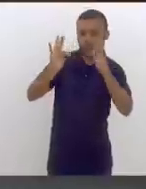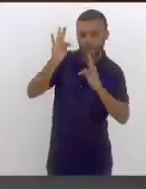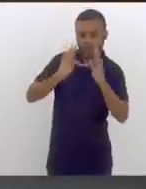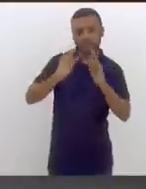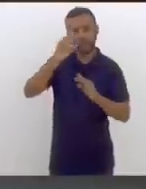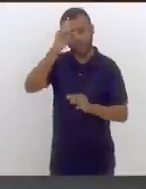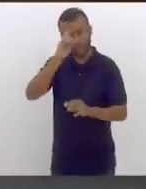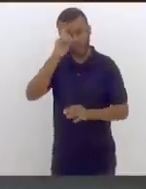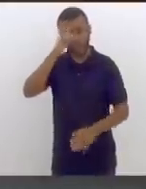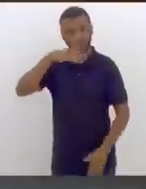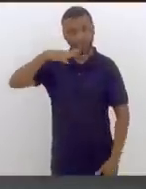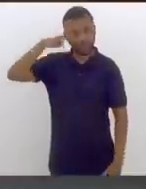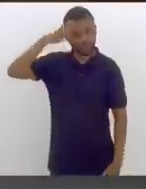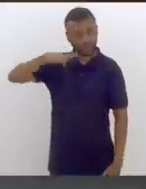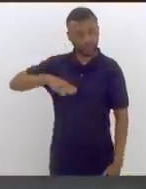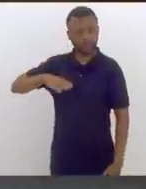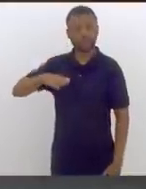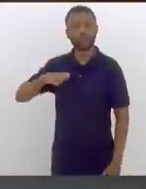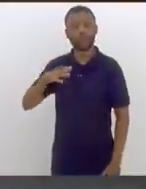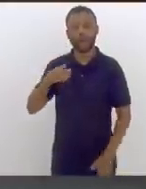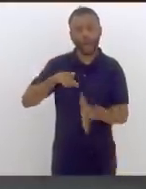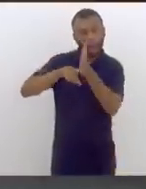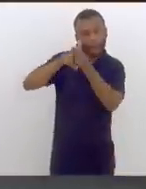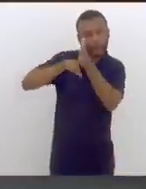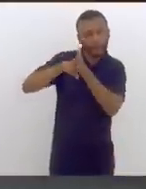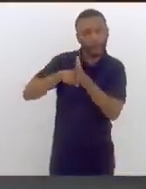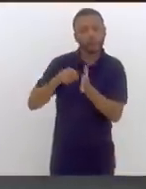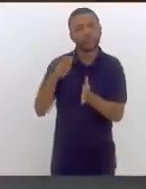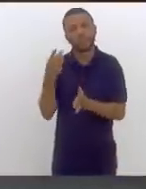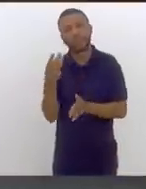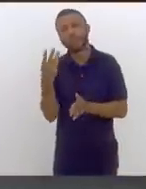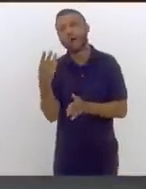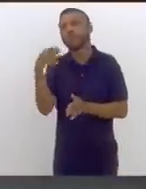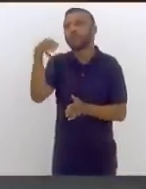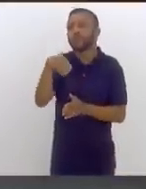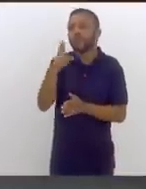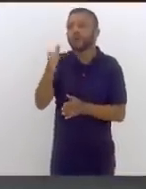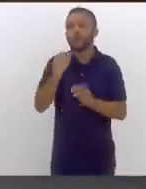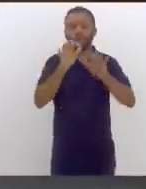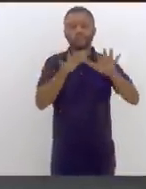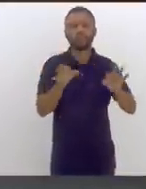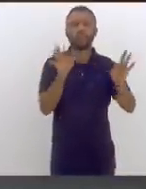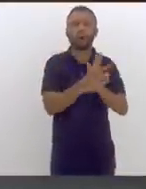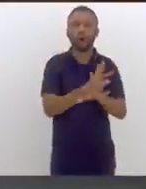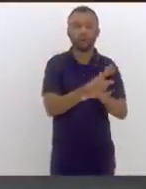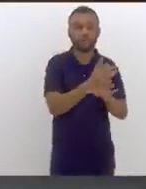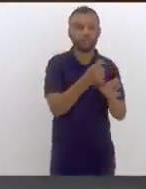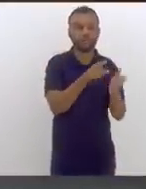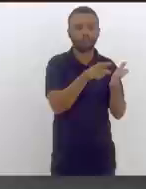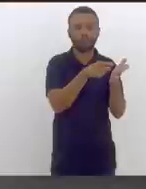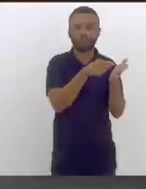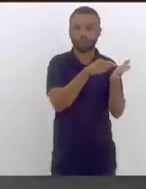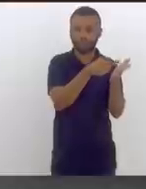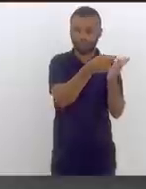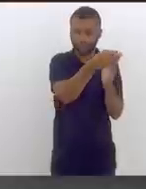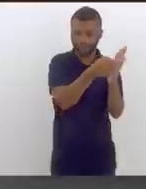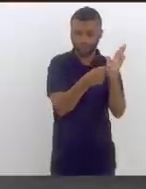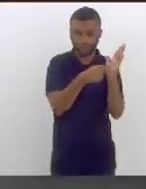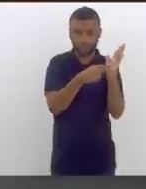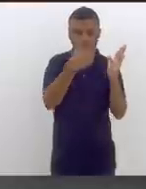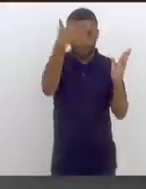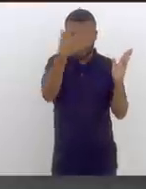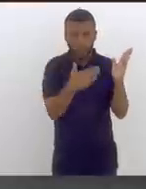HPM a perícia é feita em três quatro minutos e ele sai dalija com laudo de que ele está incapacitado para o serviço policial militar